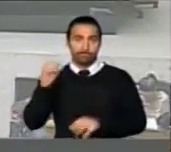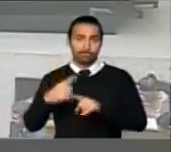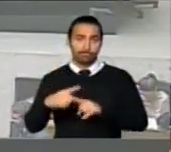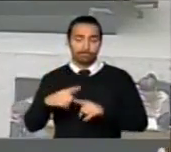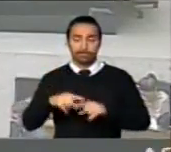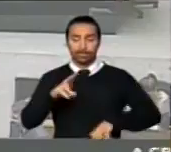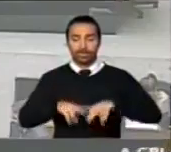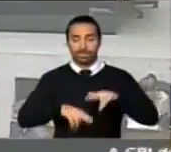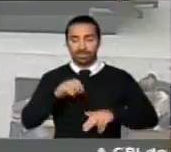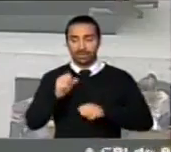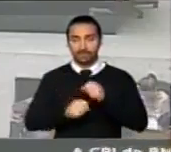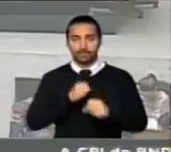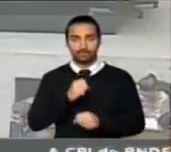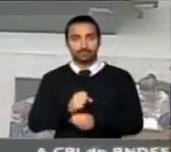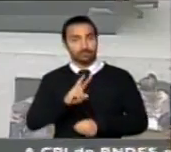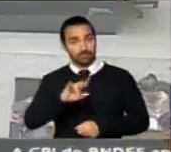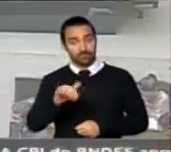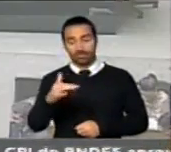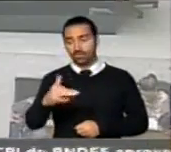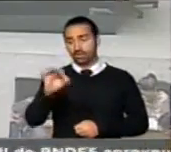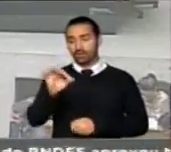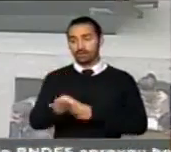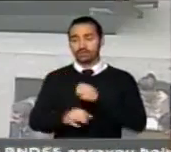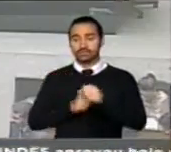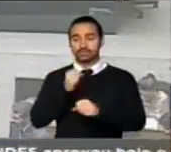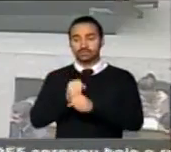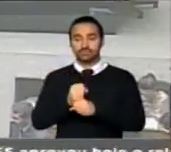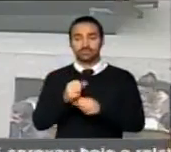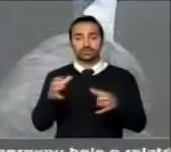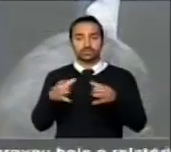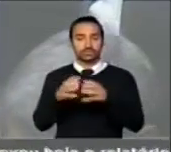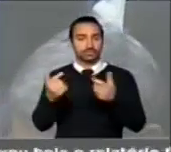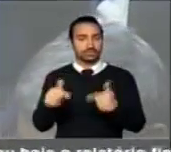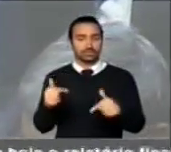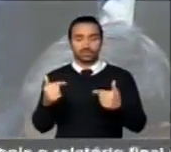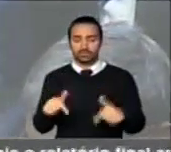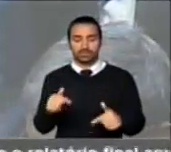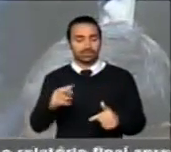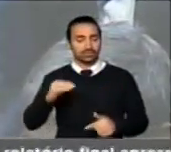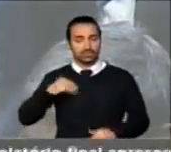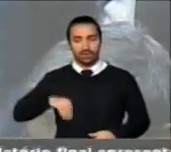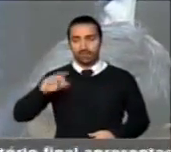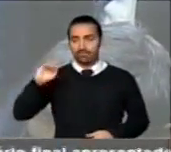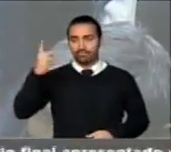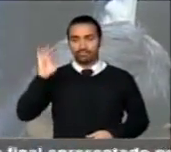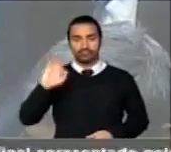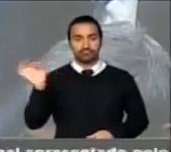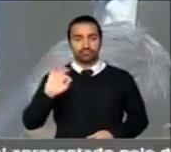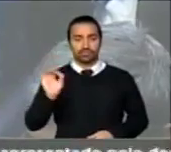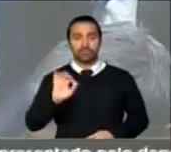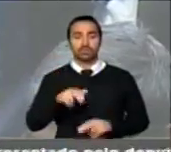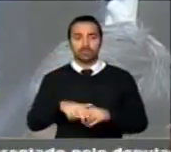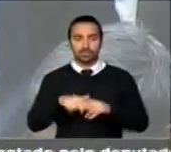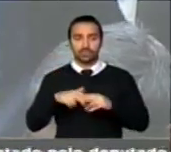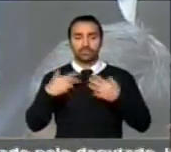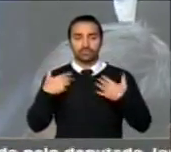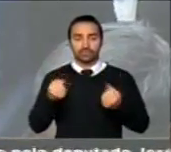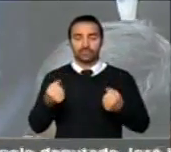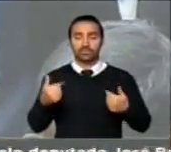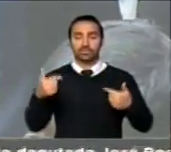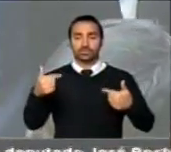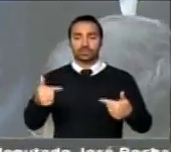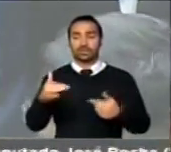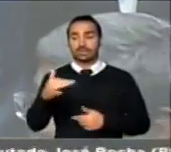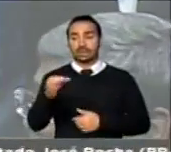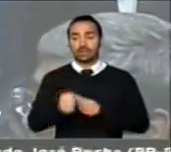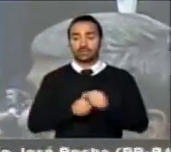ano completará 10 anos que a categoria não recebe aumento. Será, portanto, um marco de luta. Vejam, são 10